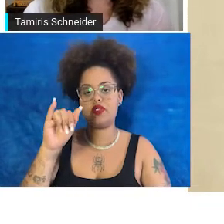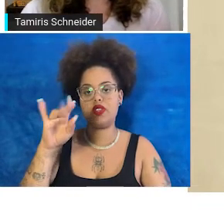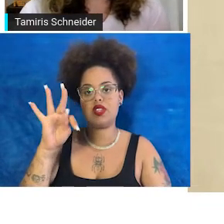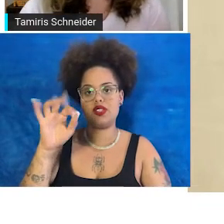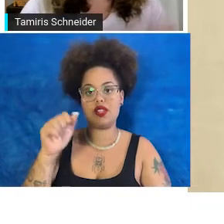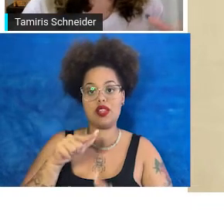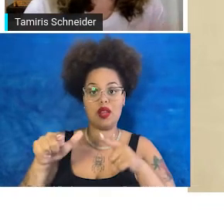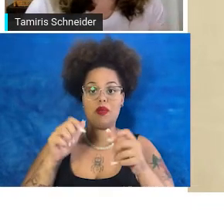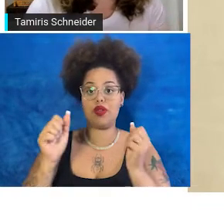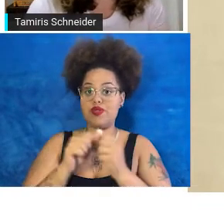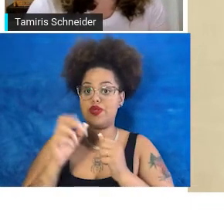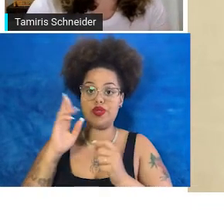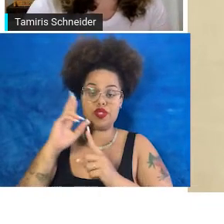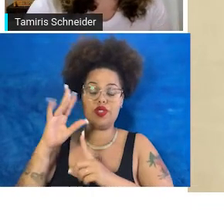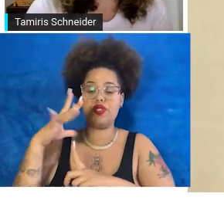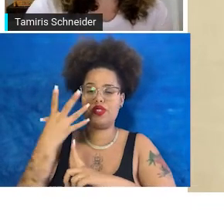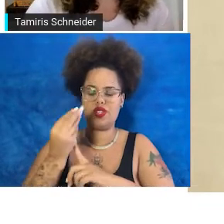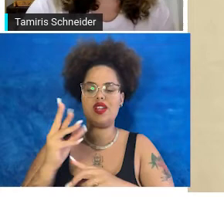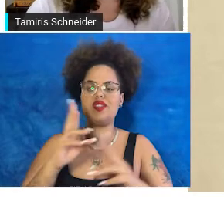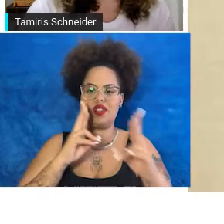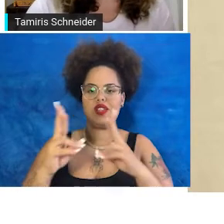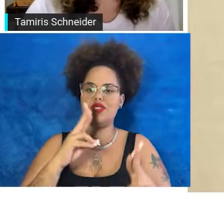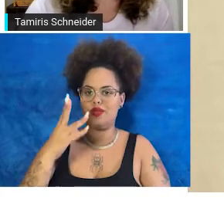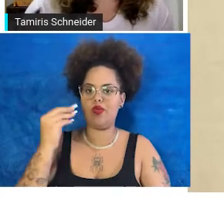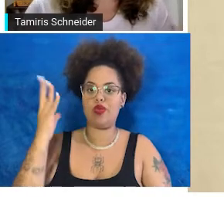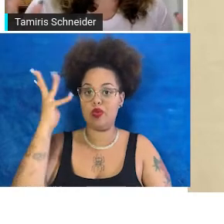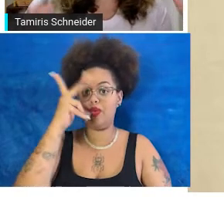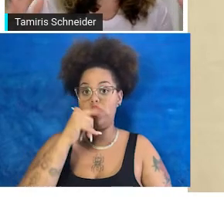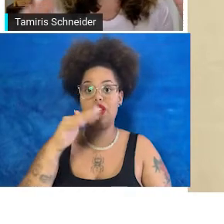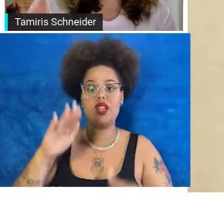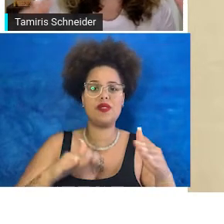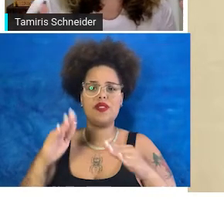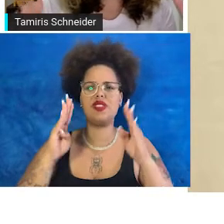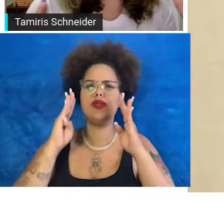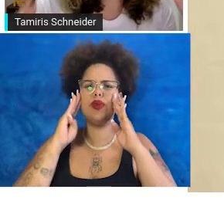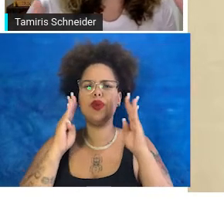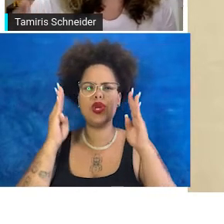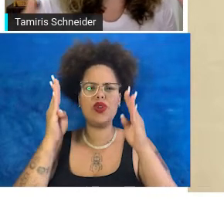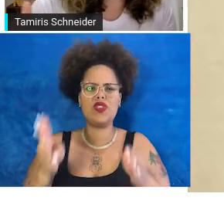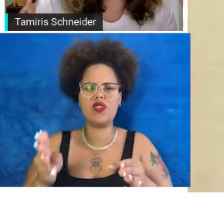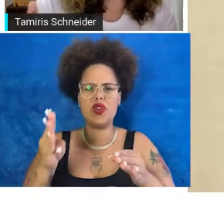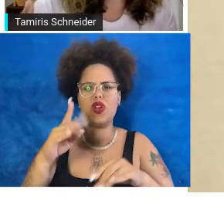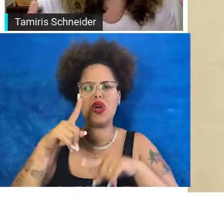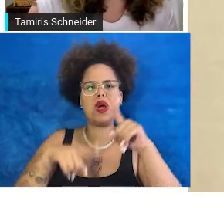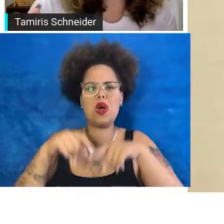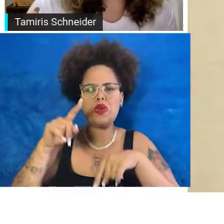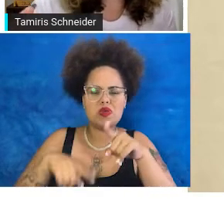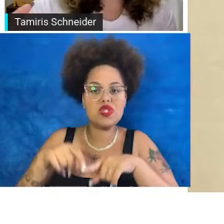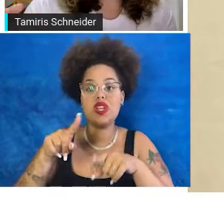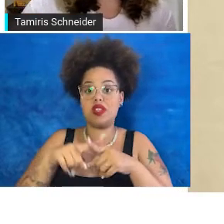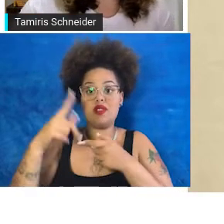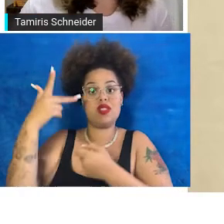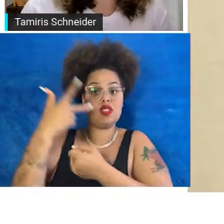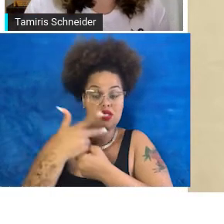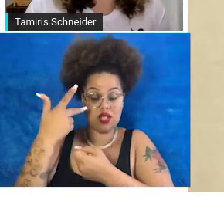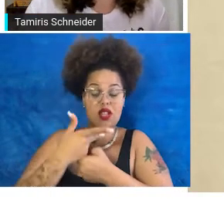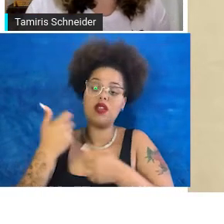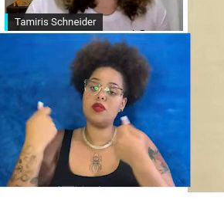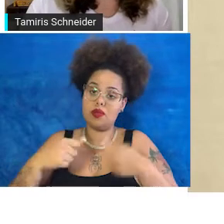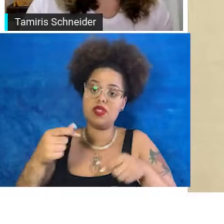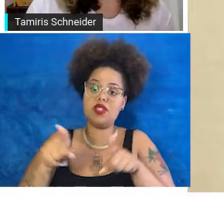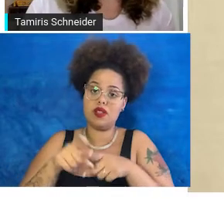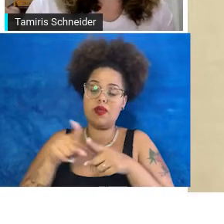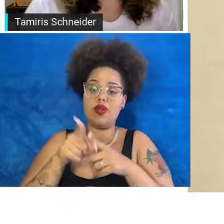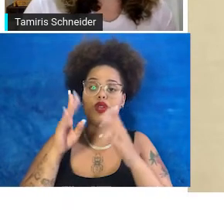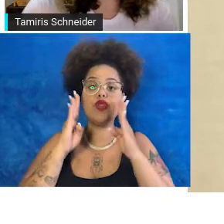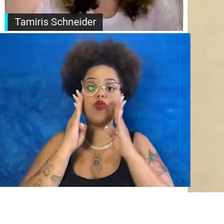é um relacionamento muito bonito, né? A gente, às vezes, foca tanto nos objetos e tanto nos cenários, e aí a gente precisa também